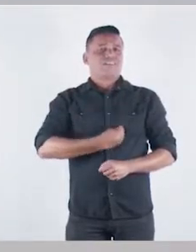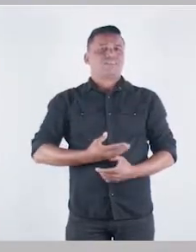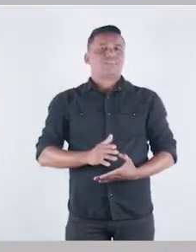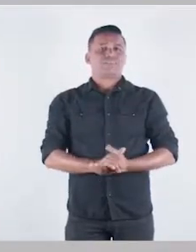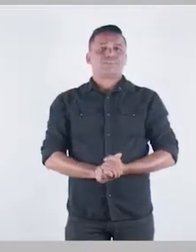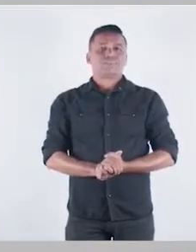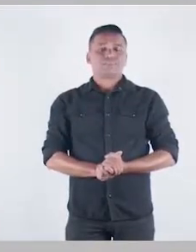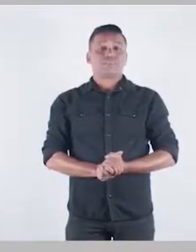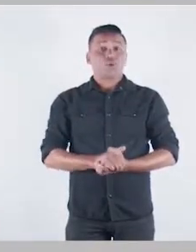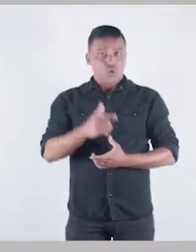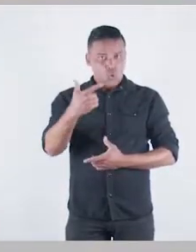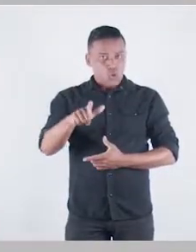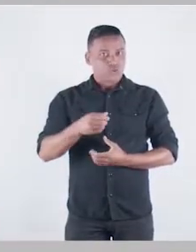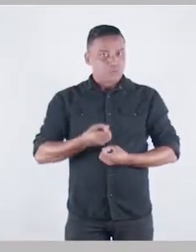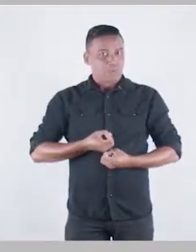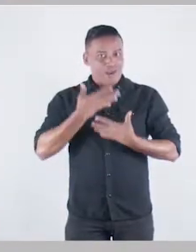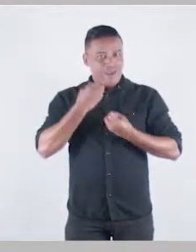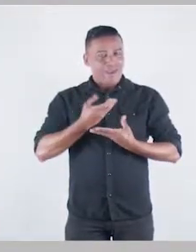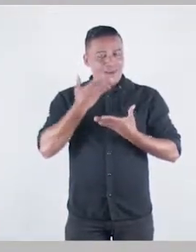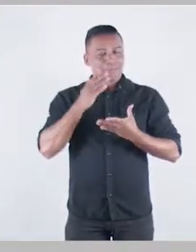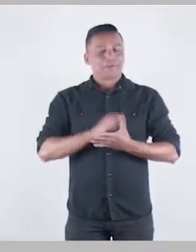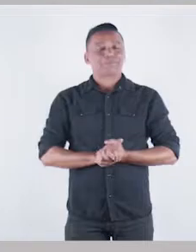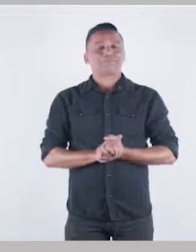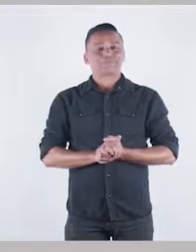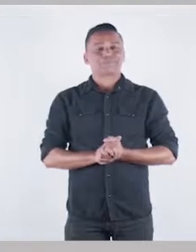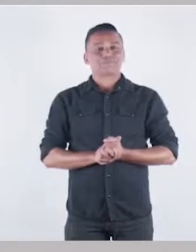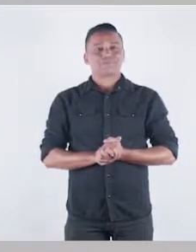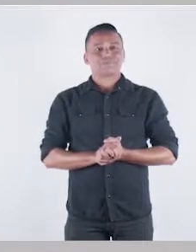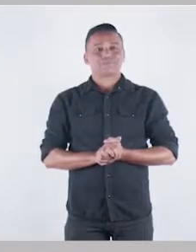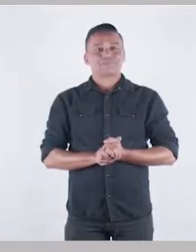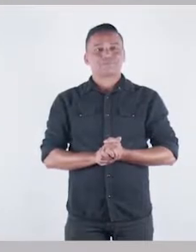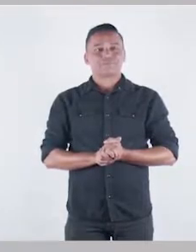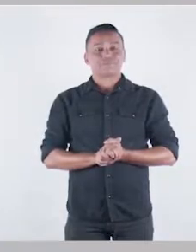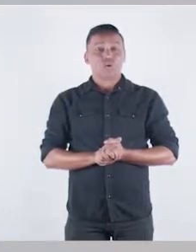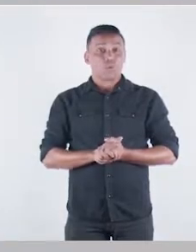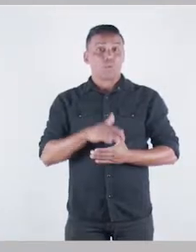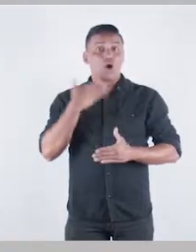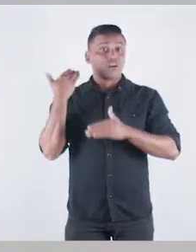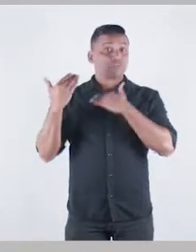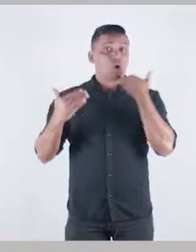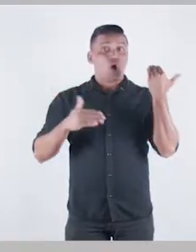O outro poema, como eu falei, Aos Mortos das Nossas Cotas.